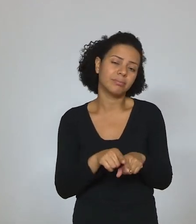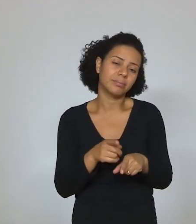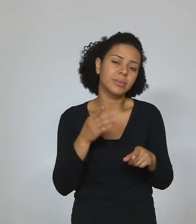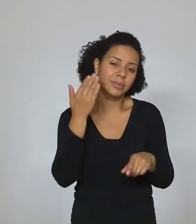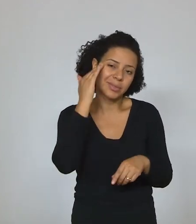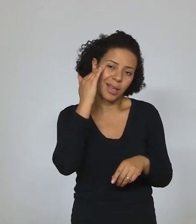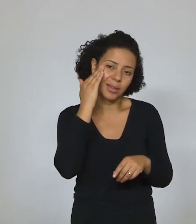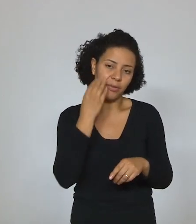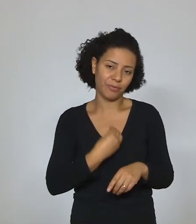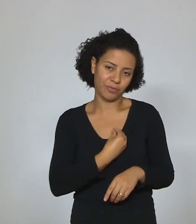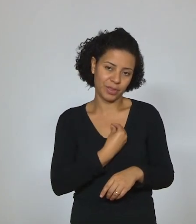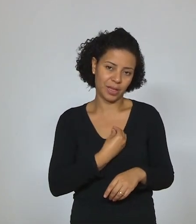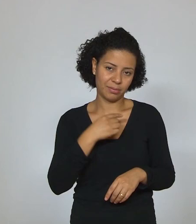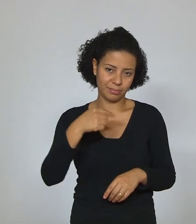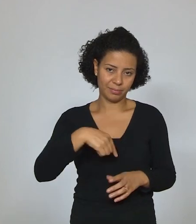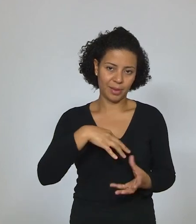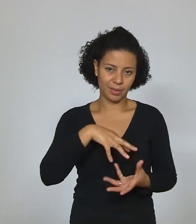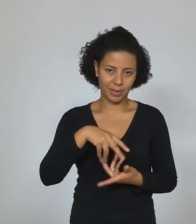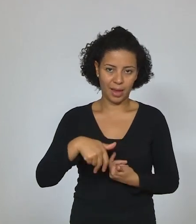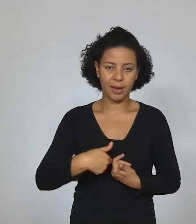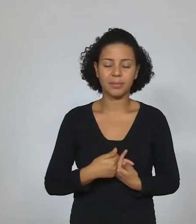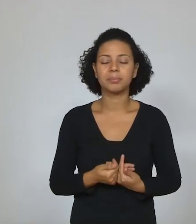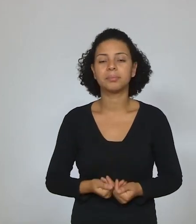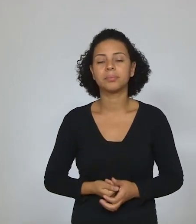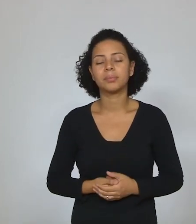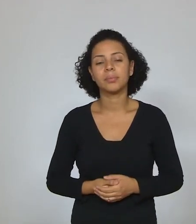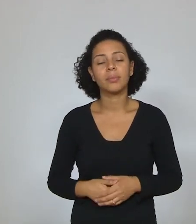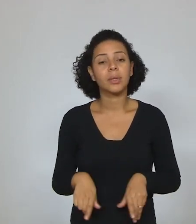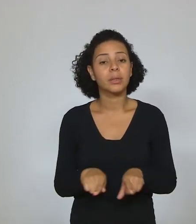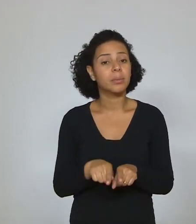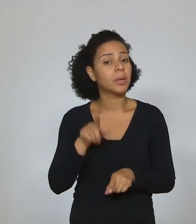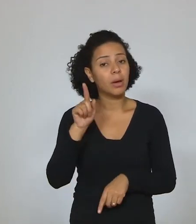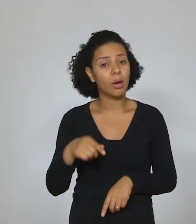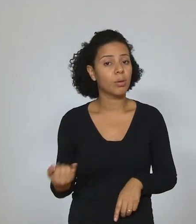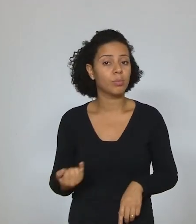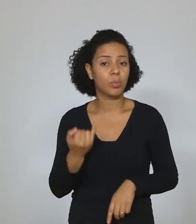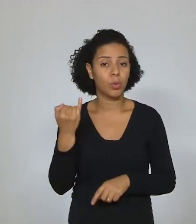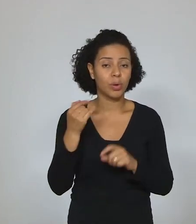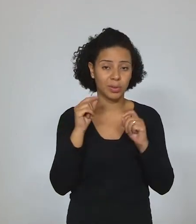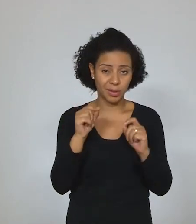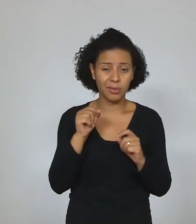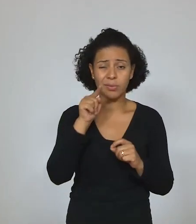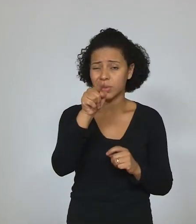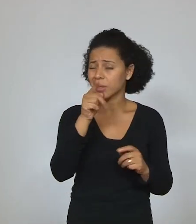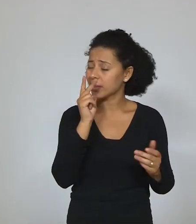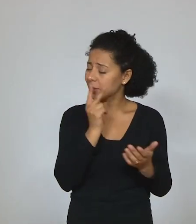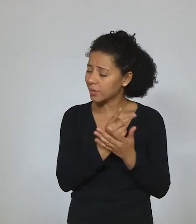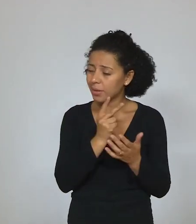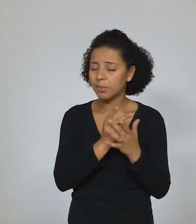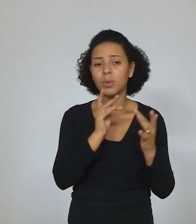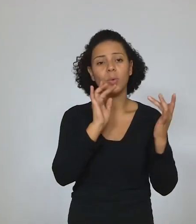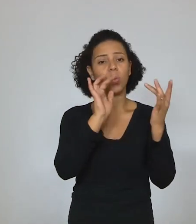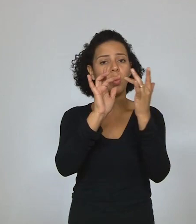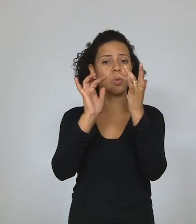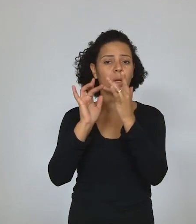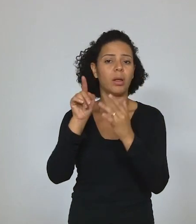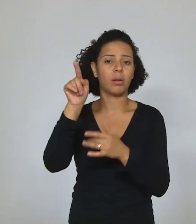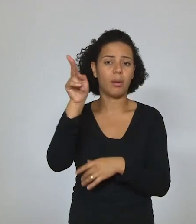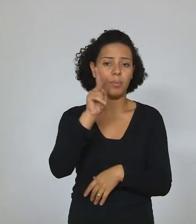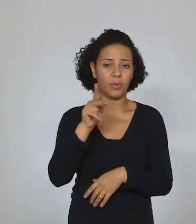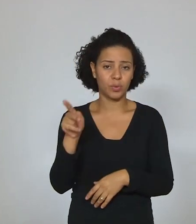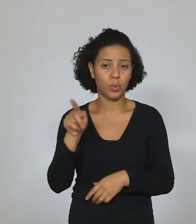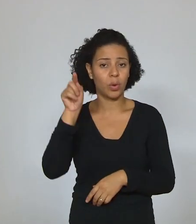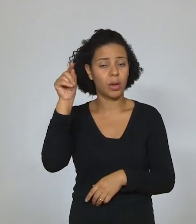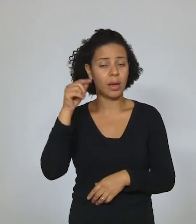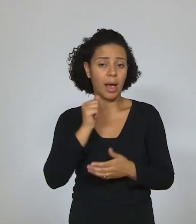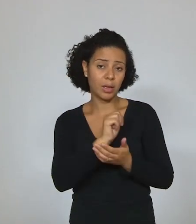mais sobre a vida na água. Importante, não esqueça sempre de manter em contato com o professor de ciências no Google